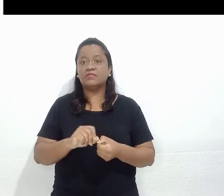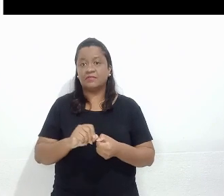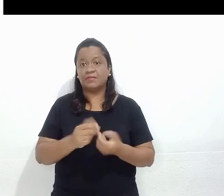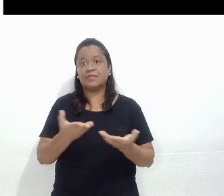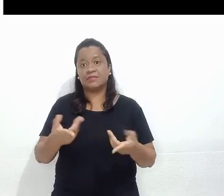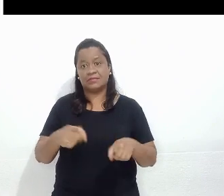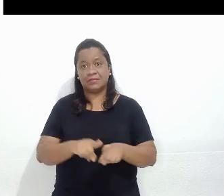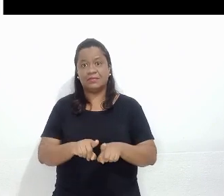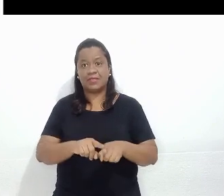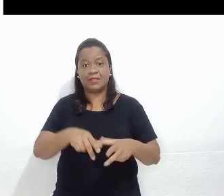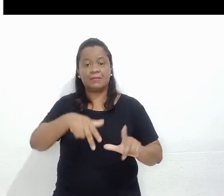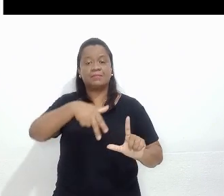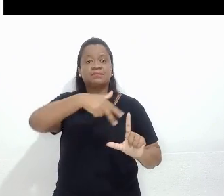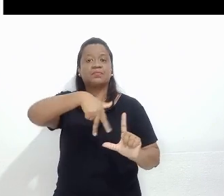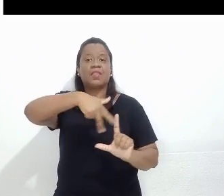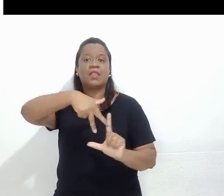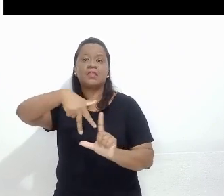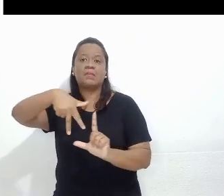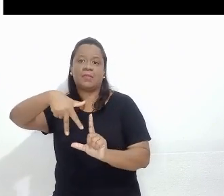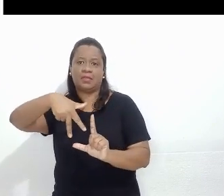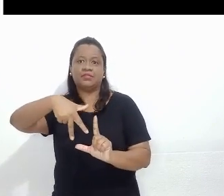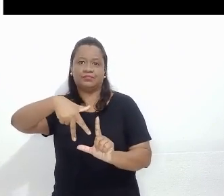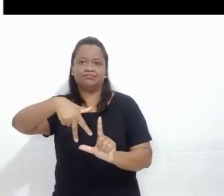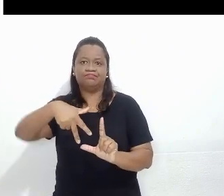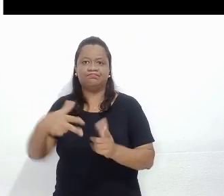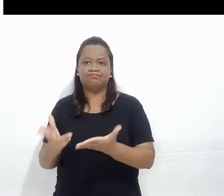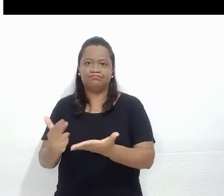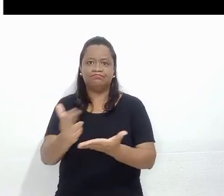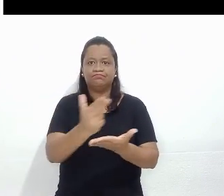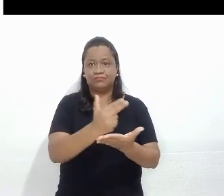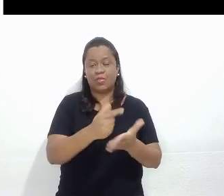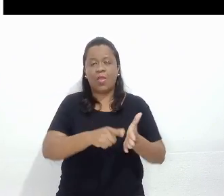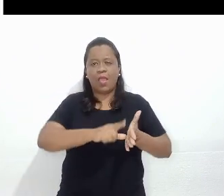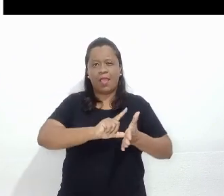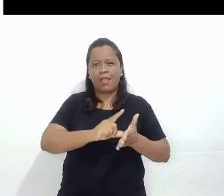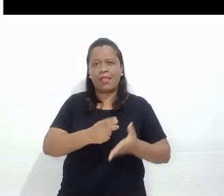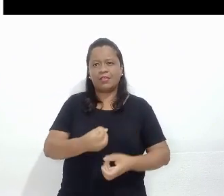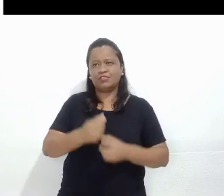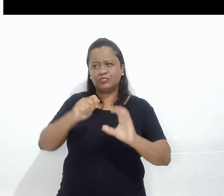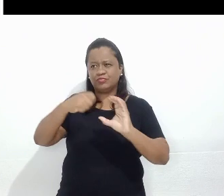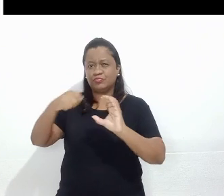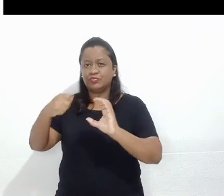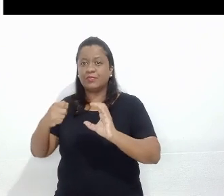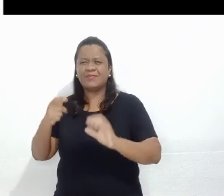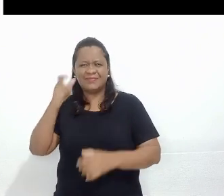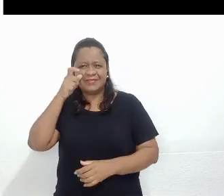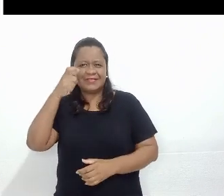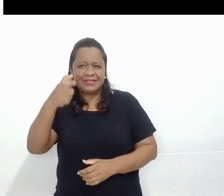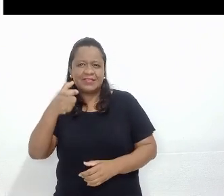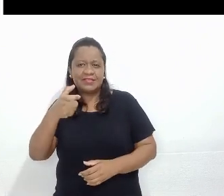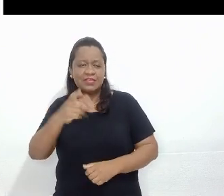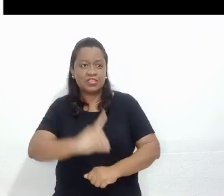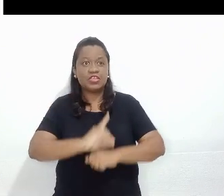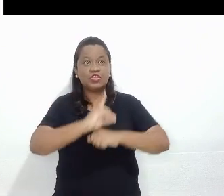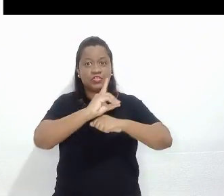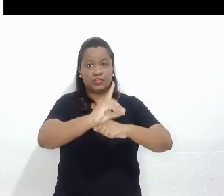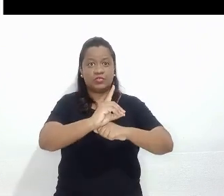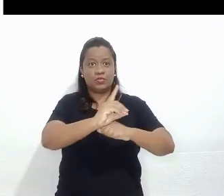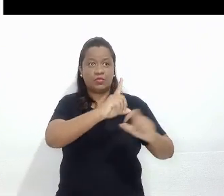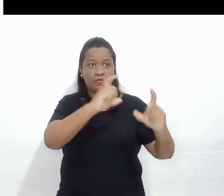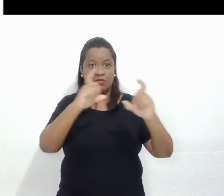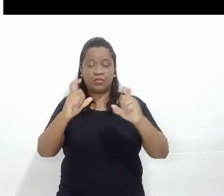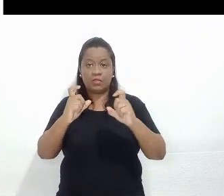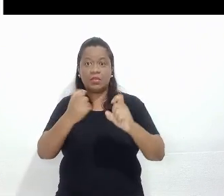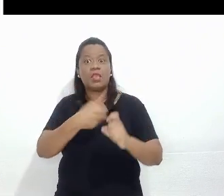né? Um storyboard animado, animatic, que chama. E é muito interessante isso. E diretores de fotografia são responsáveis